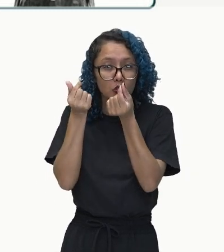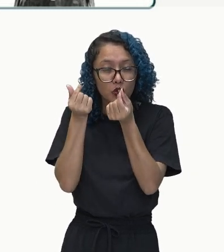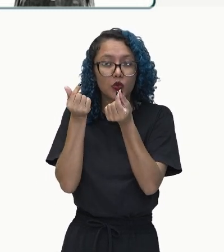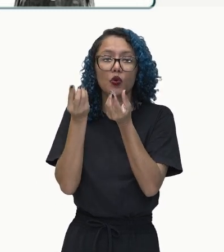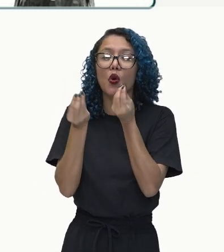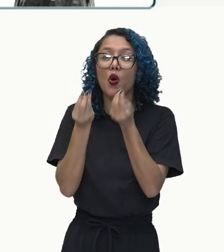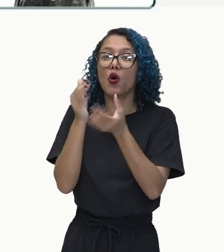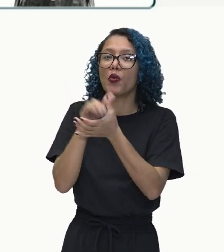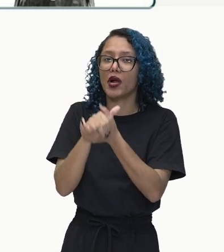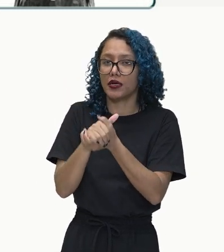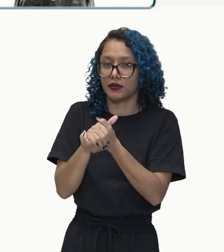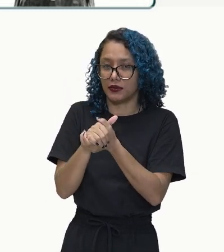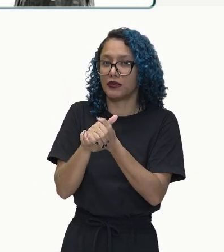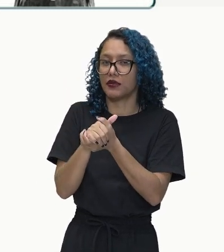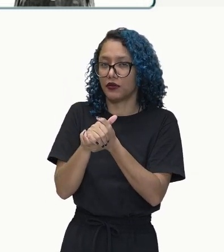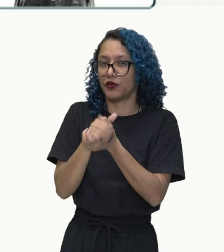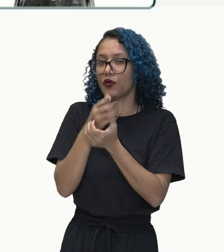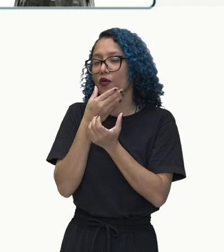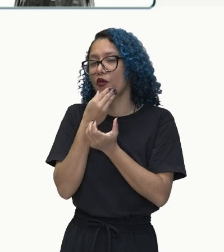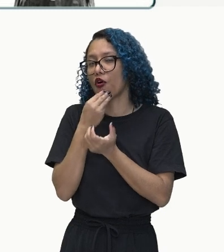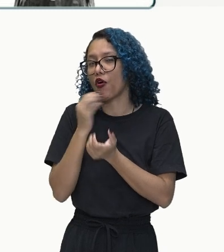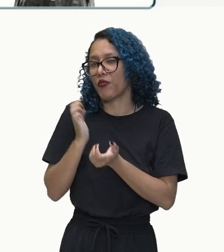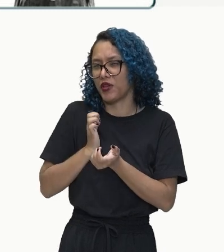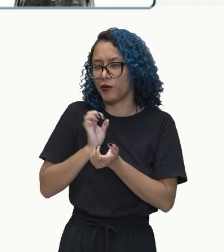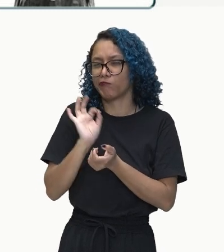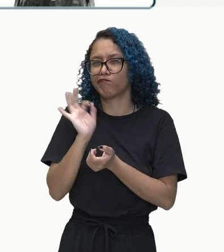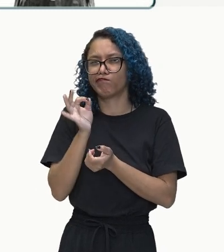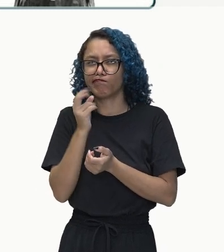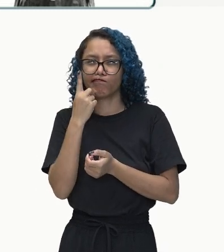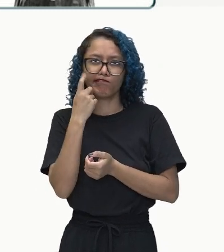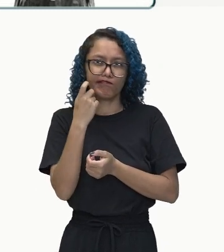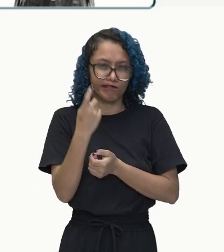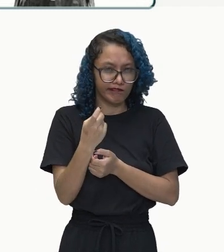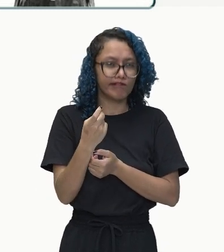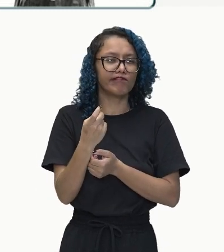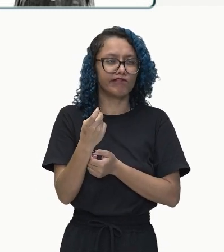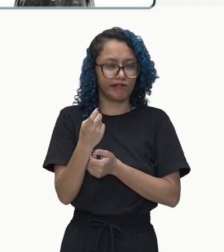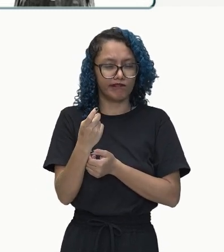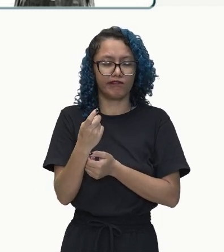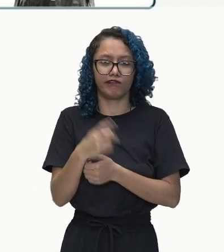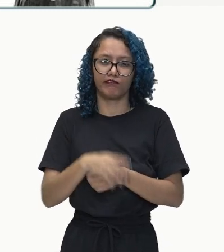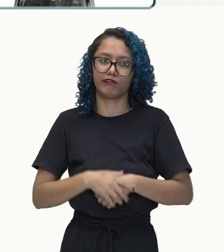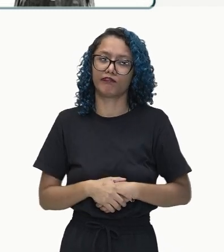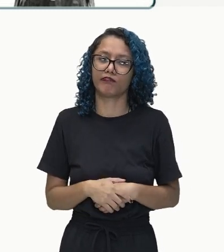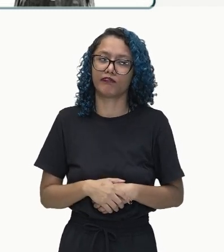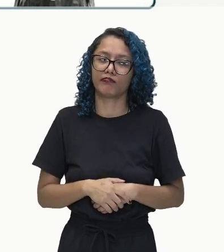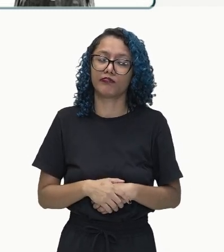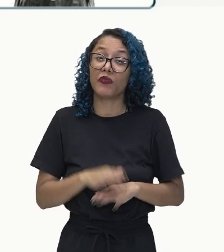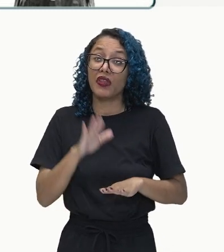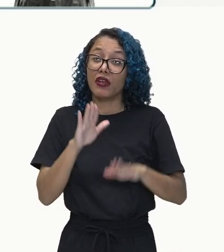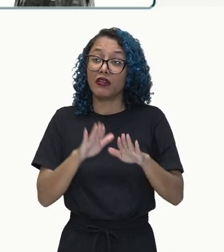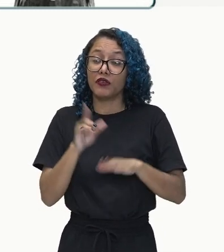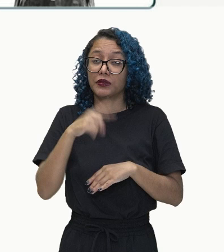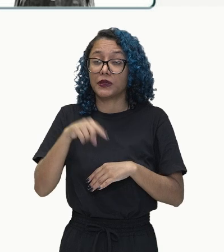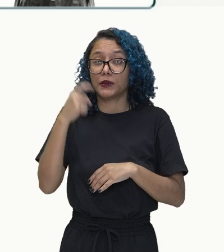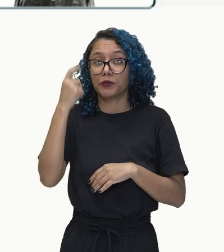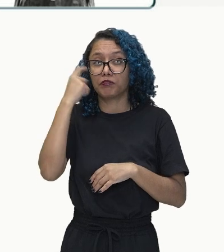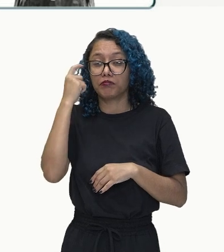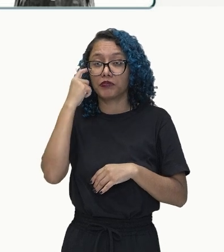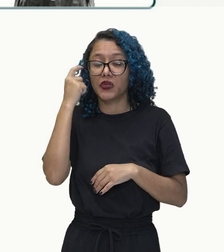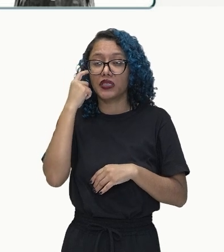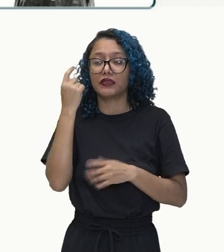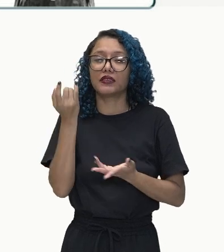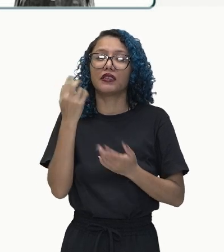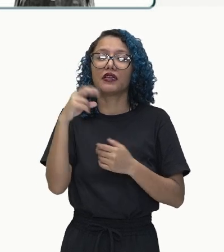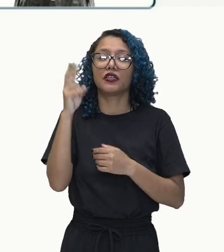aqui. Muito bem. Muito bem, olha só. Então aí você já imagina que nessa história aí, que esse